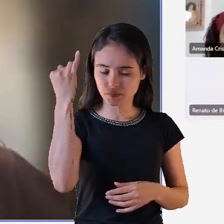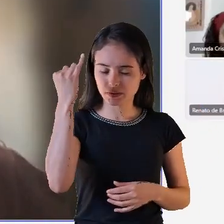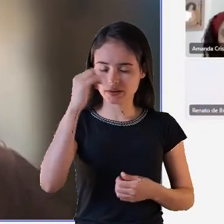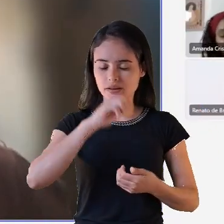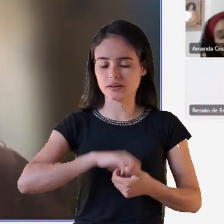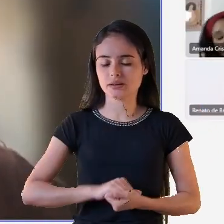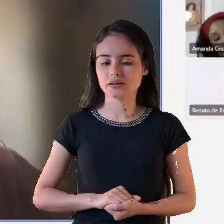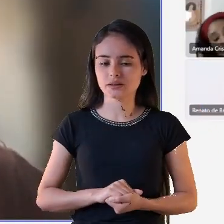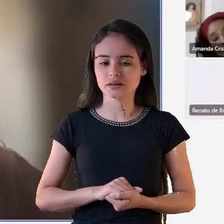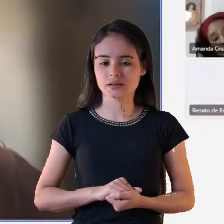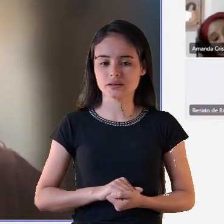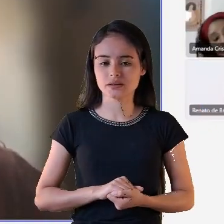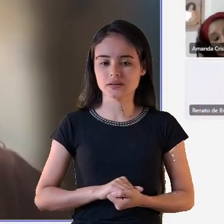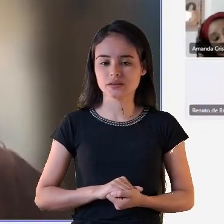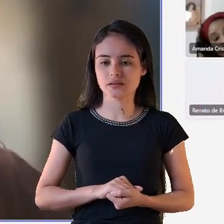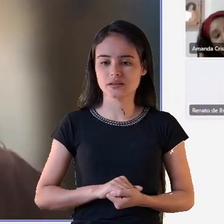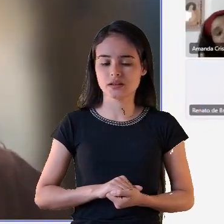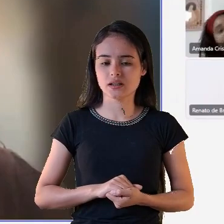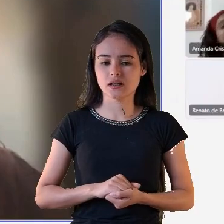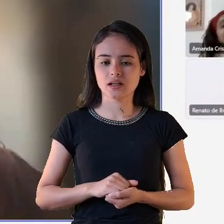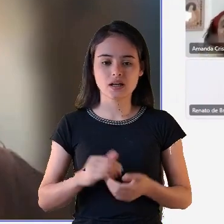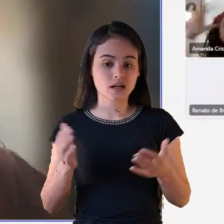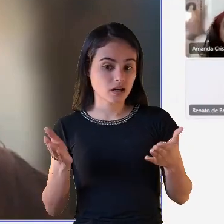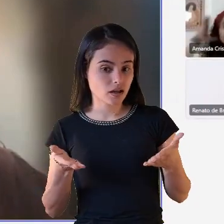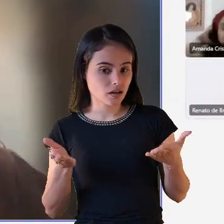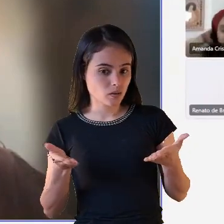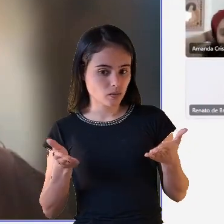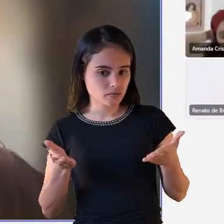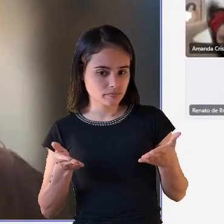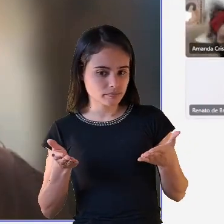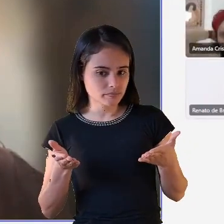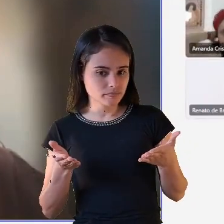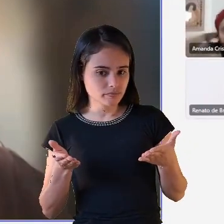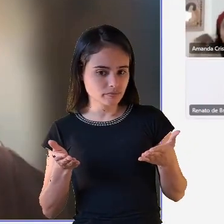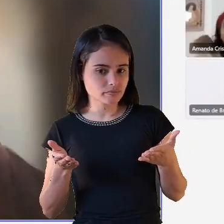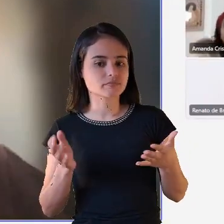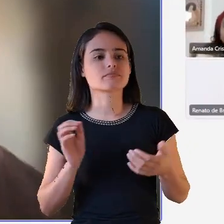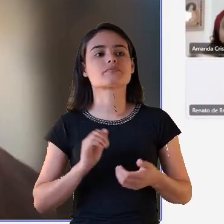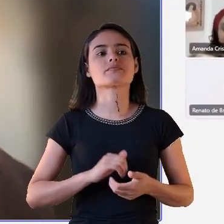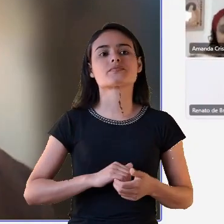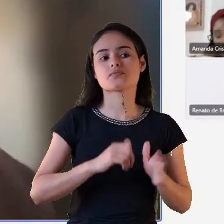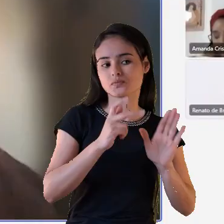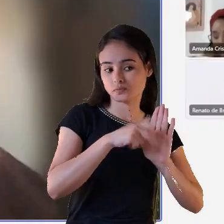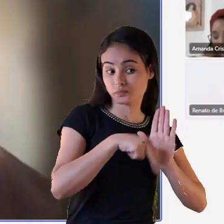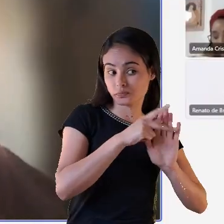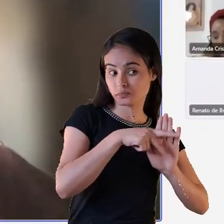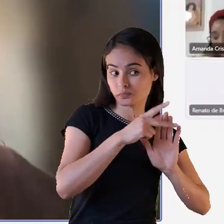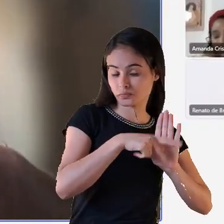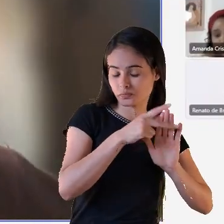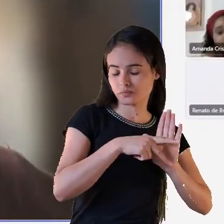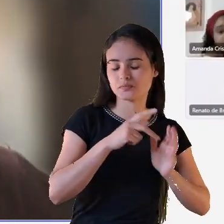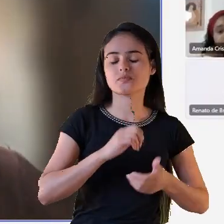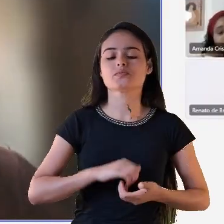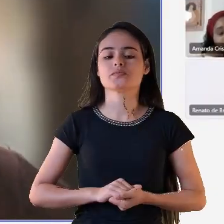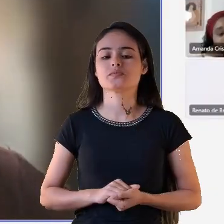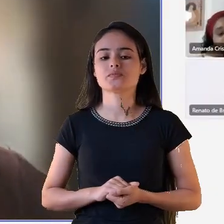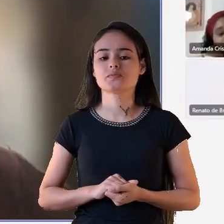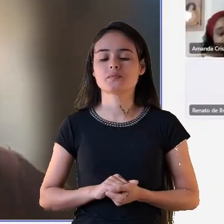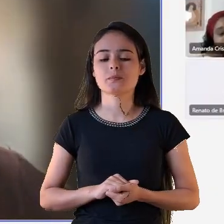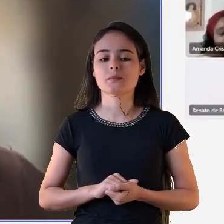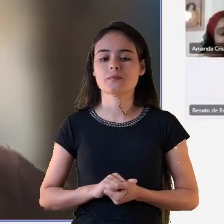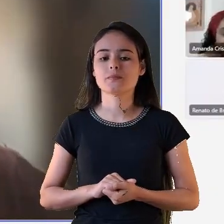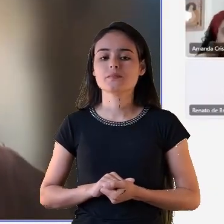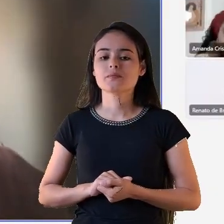importantes, e agora, né, de um trabalho tão importante aí do Tiago Rogério. Eu falo com vocês de Belo